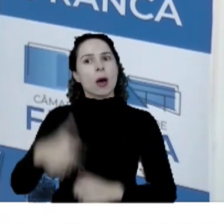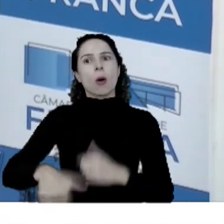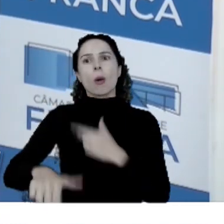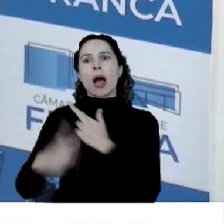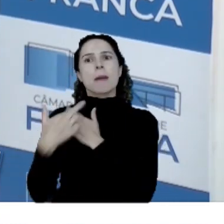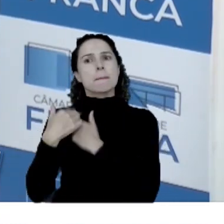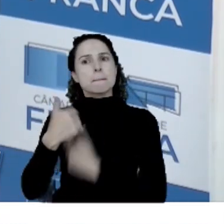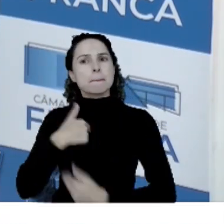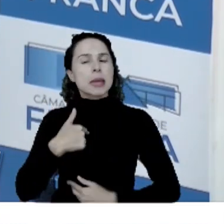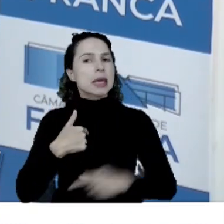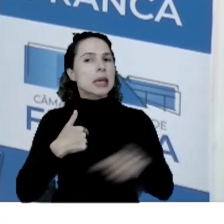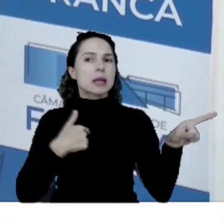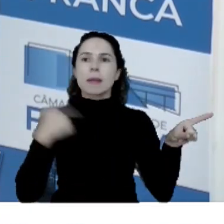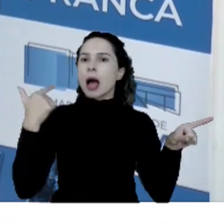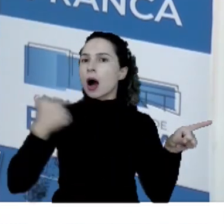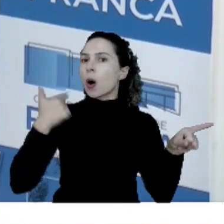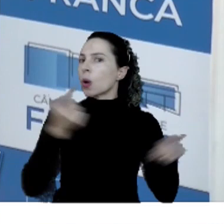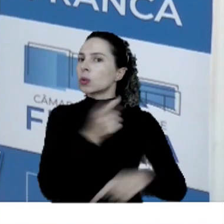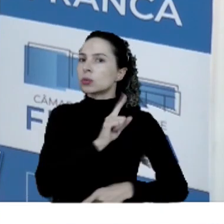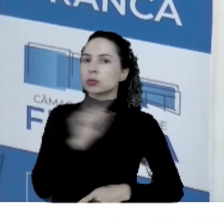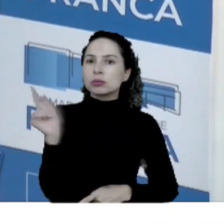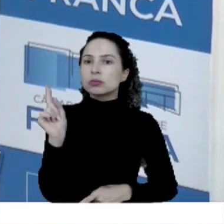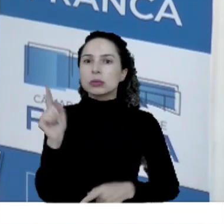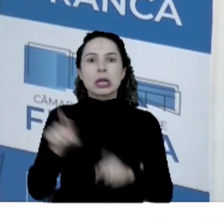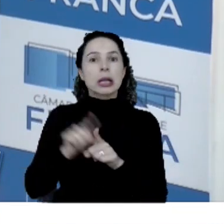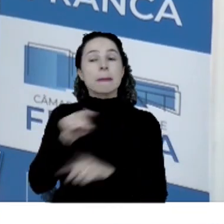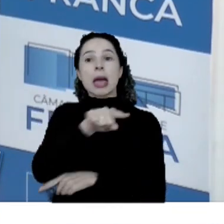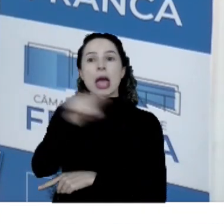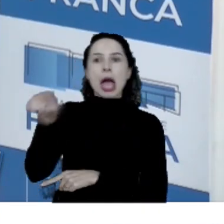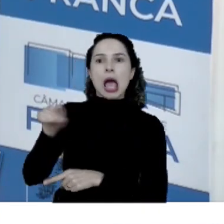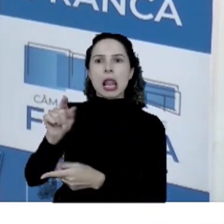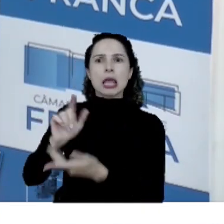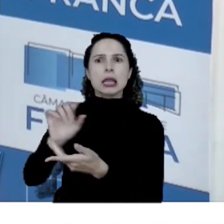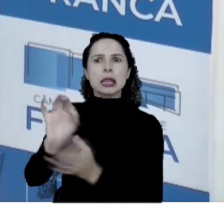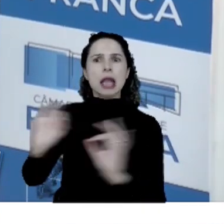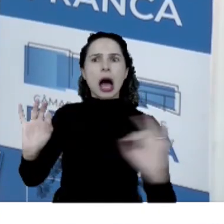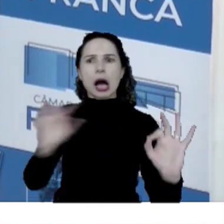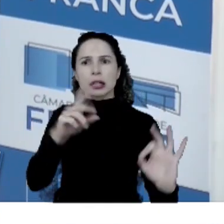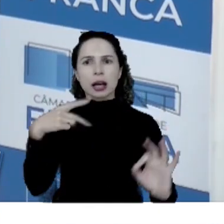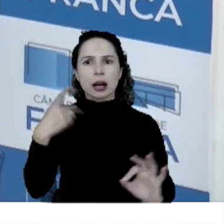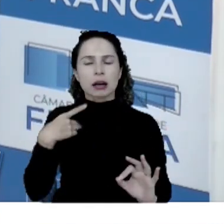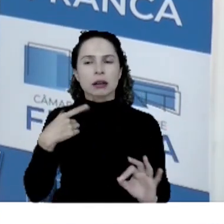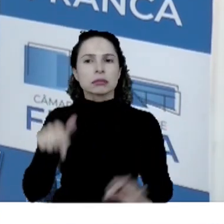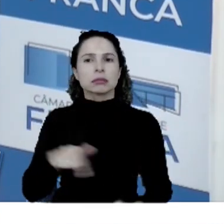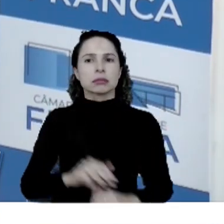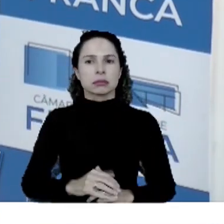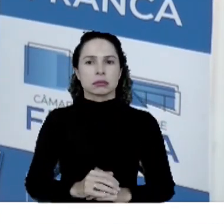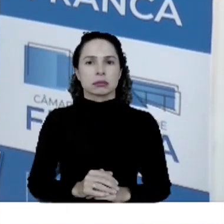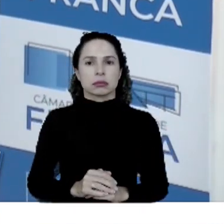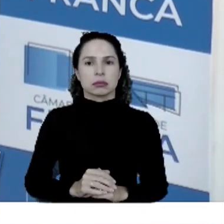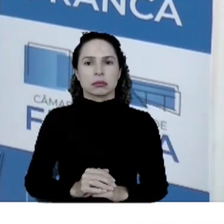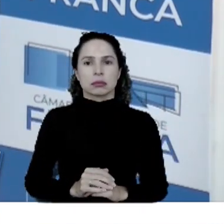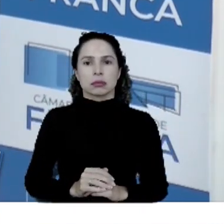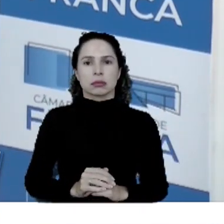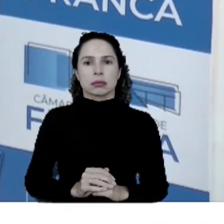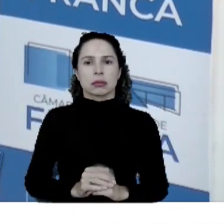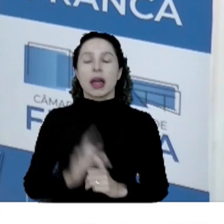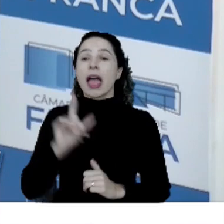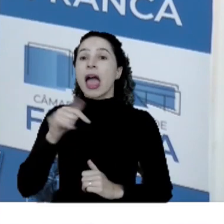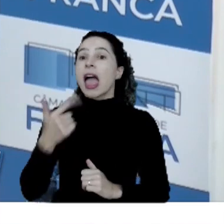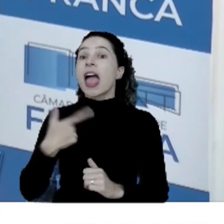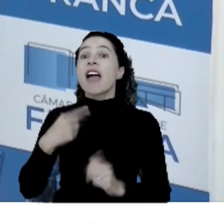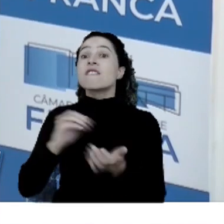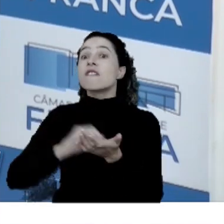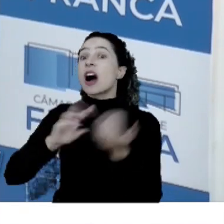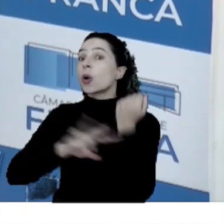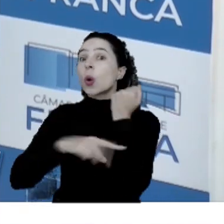para a vereadora Lurdinha Granzotti e não cabe para nenhum colega dessa casa. O que é inconsequente